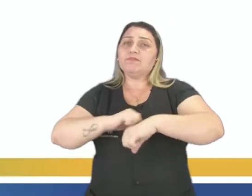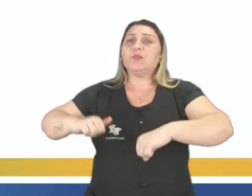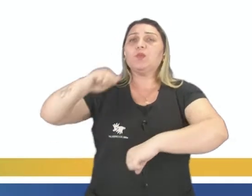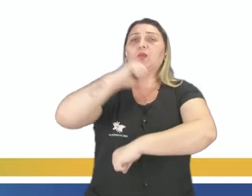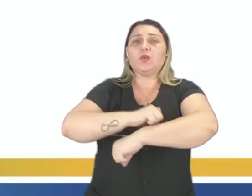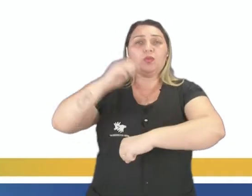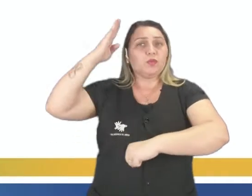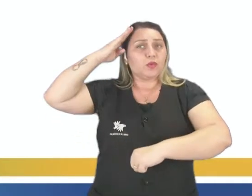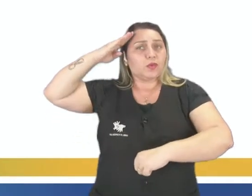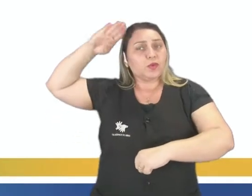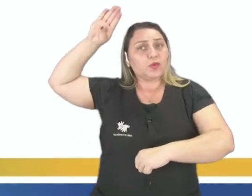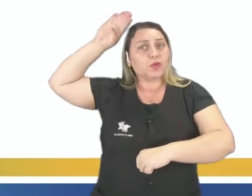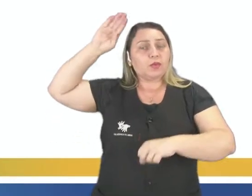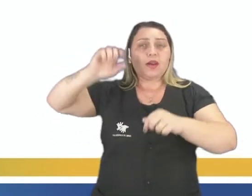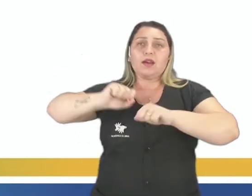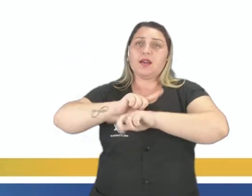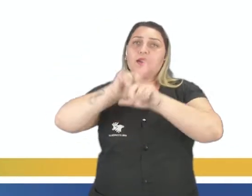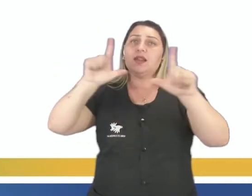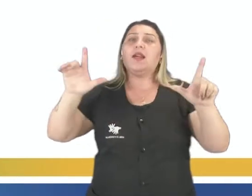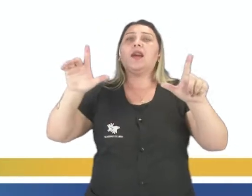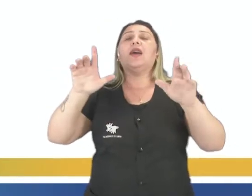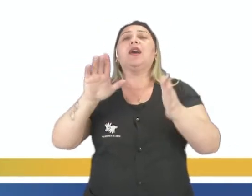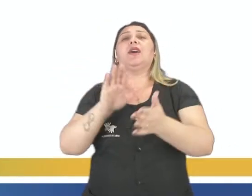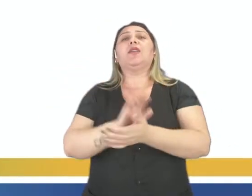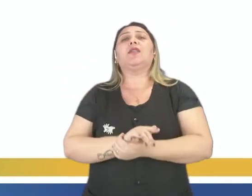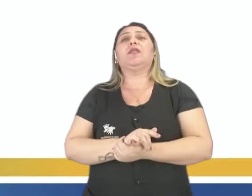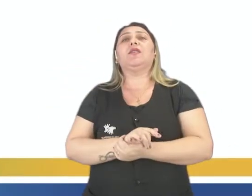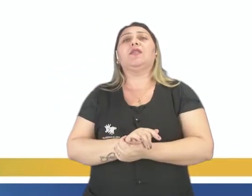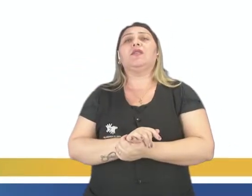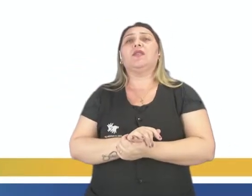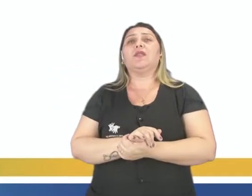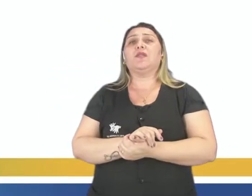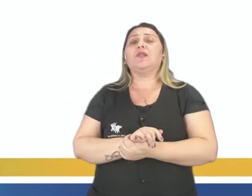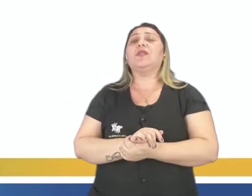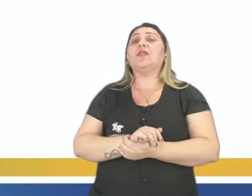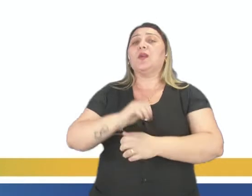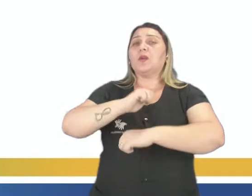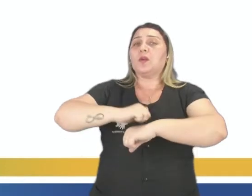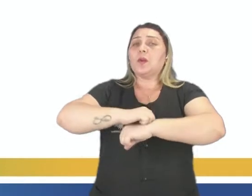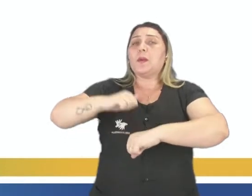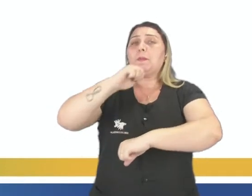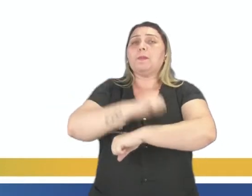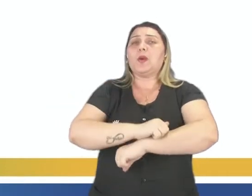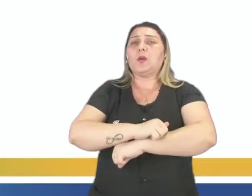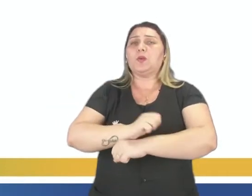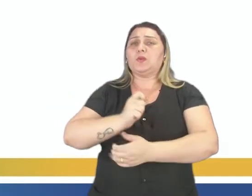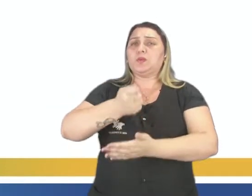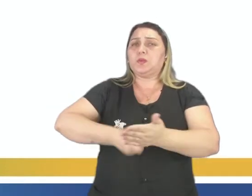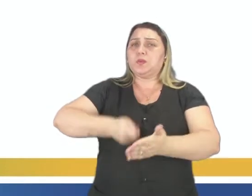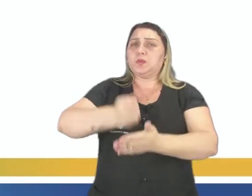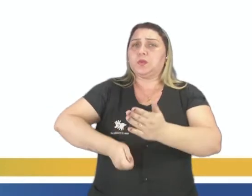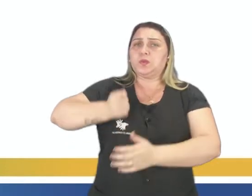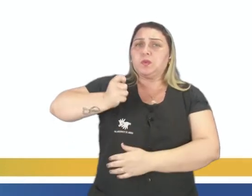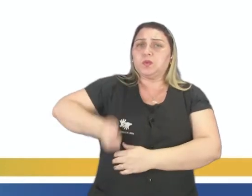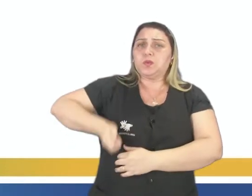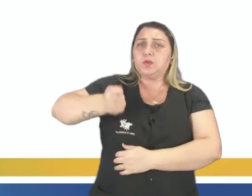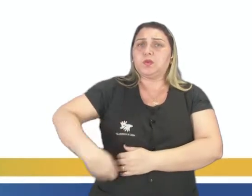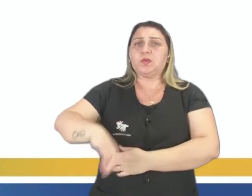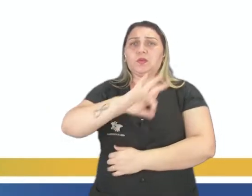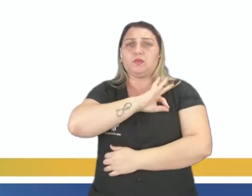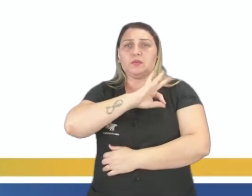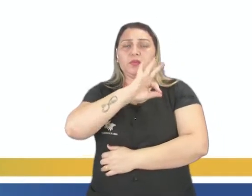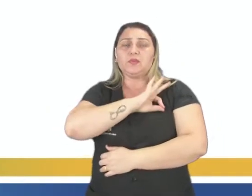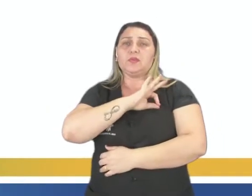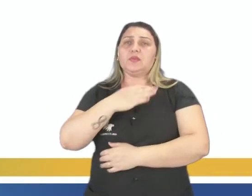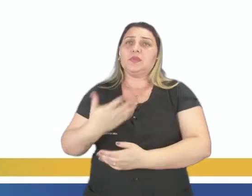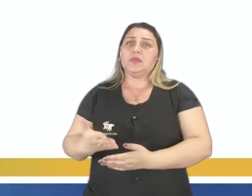Cuba. E claro, o Fulgêncio, né, ele vai ser um golpe militar, uma ditadura, e aí a gente vai ter algumas questões, né?